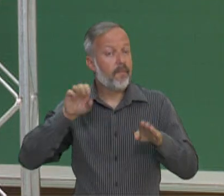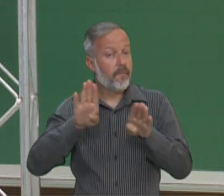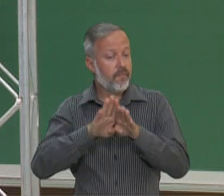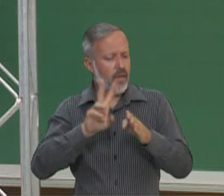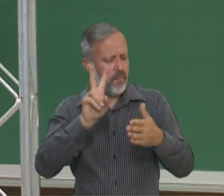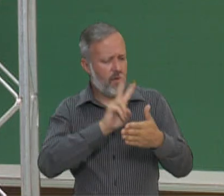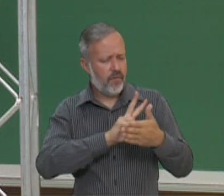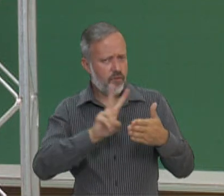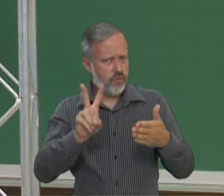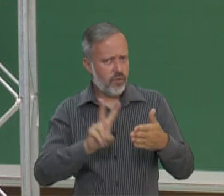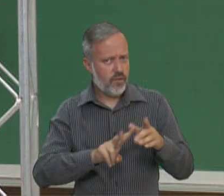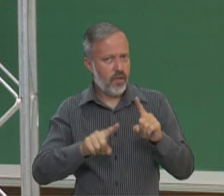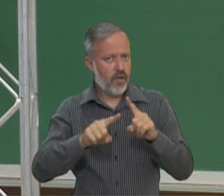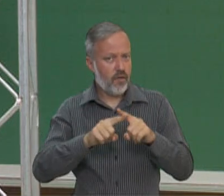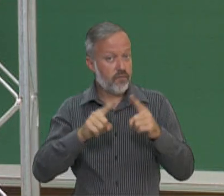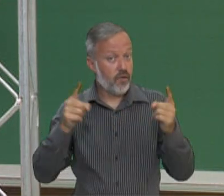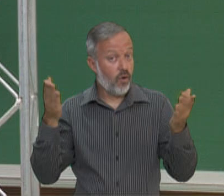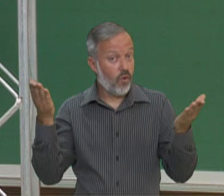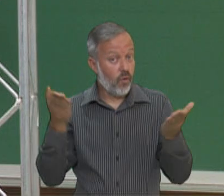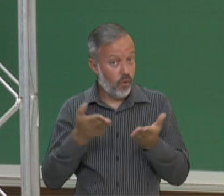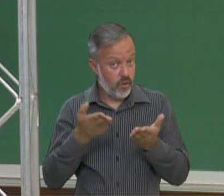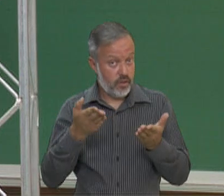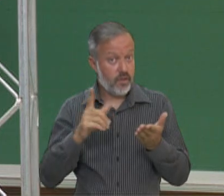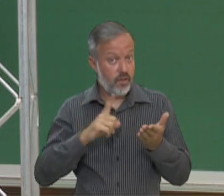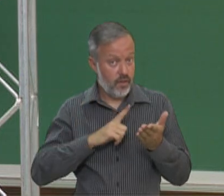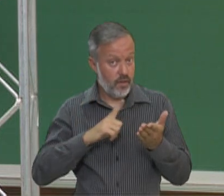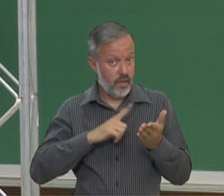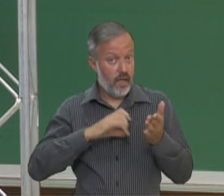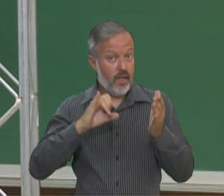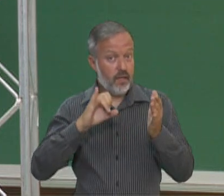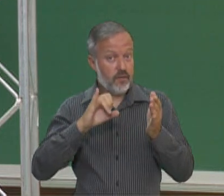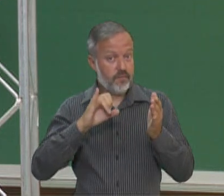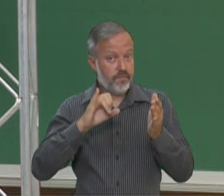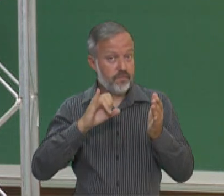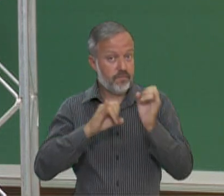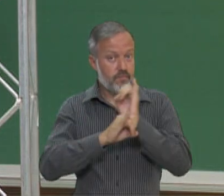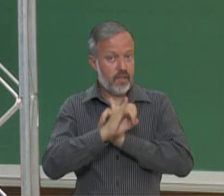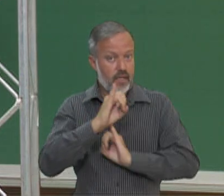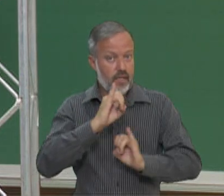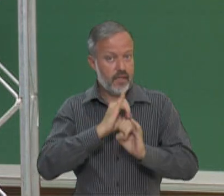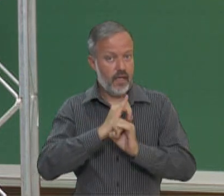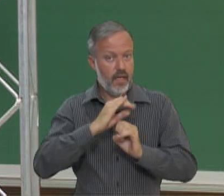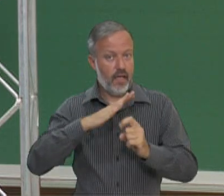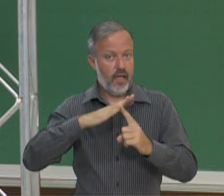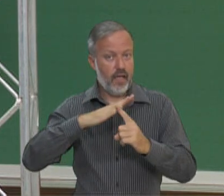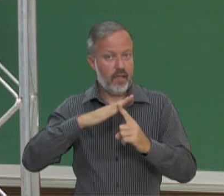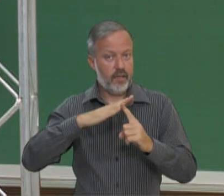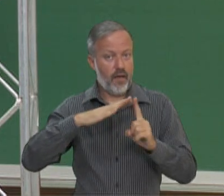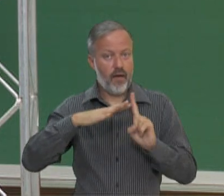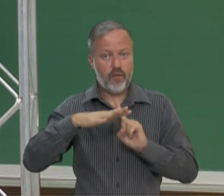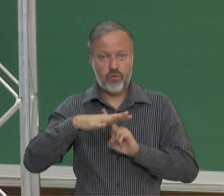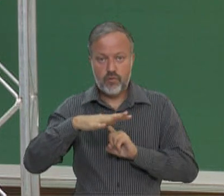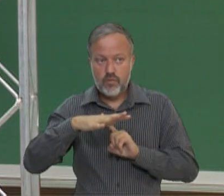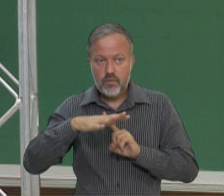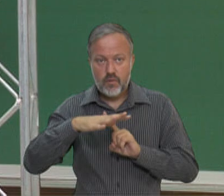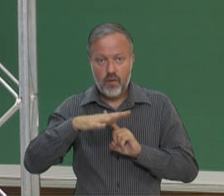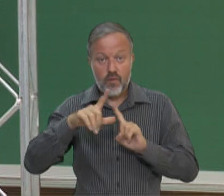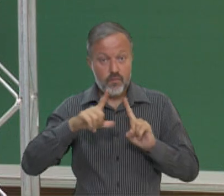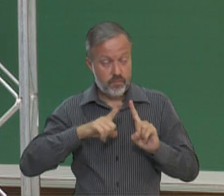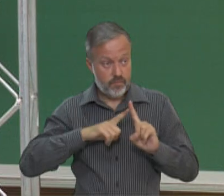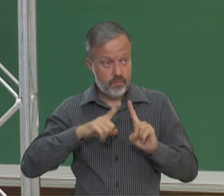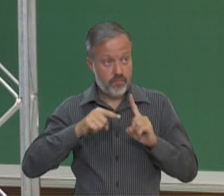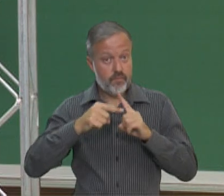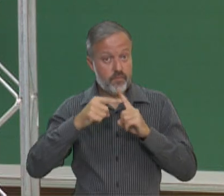tem os formatos audiovisuais, a gente tem redes sociais. Então, nós temos hoje uma gama muito maior,